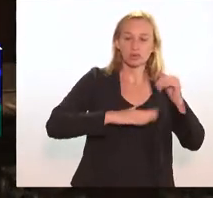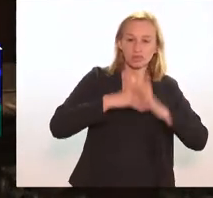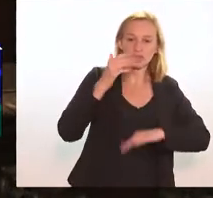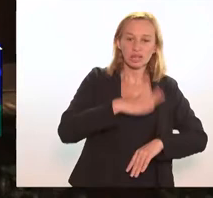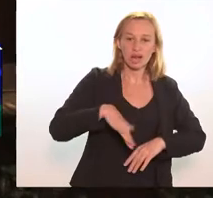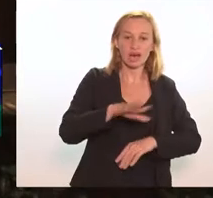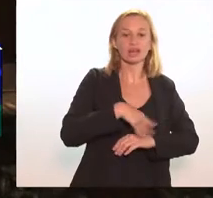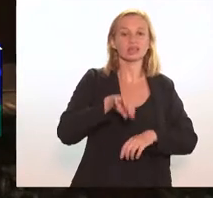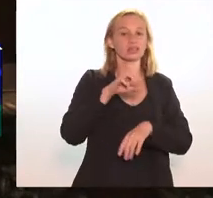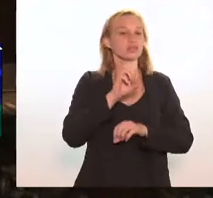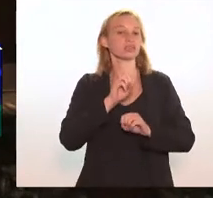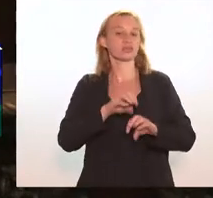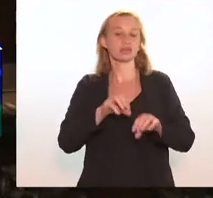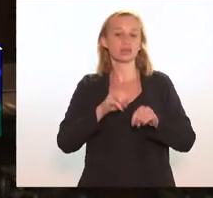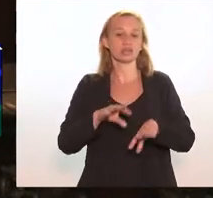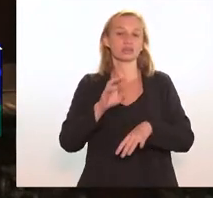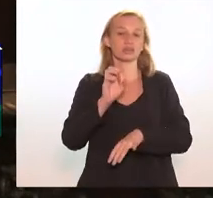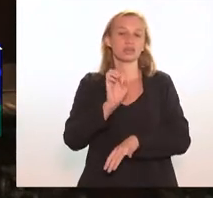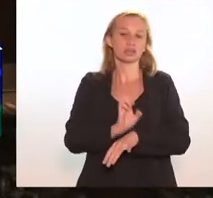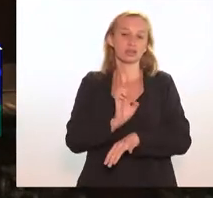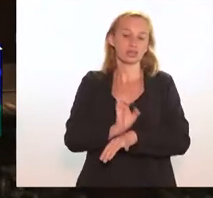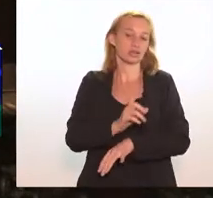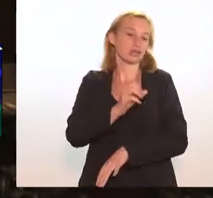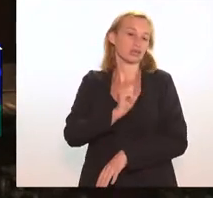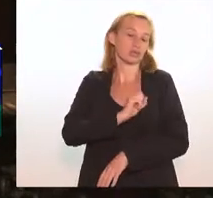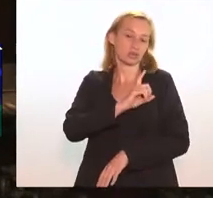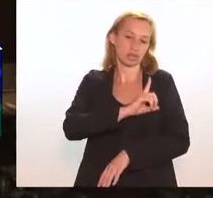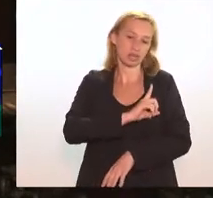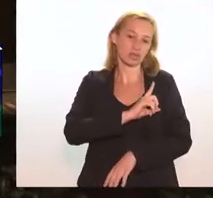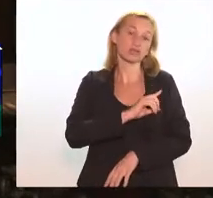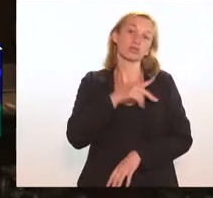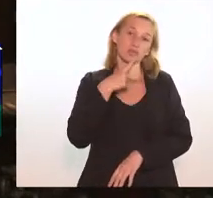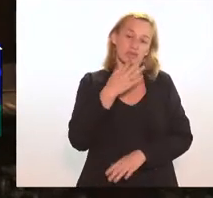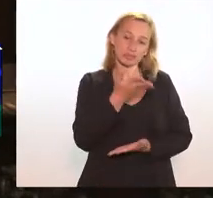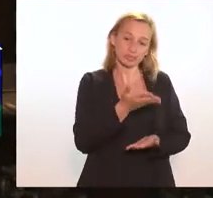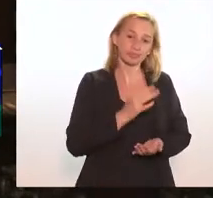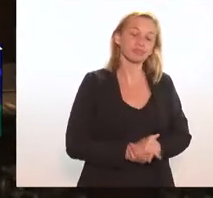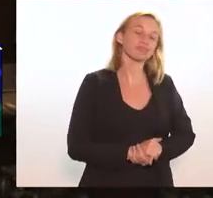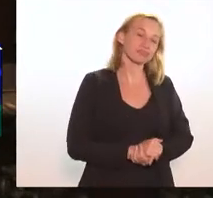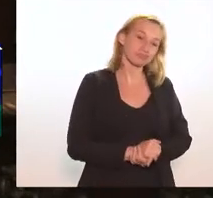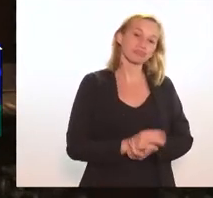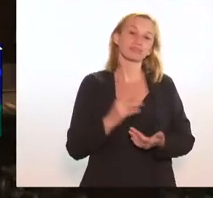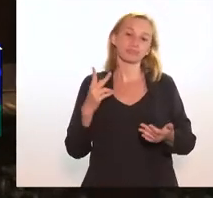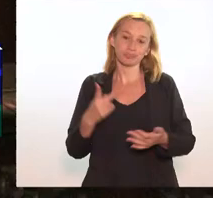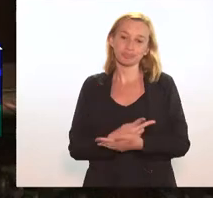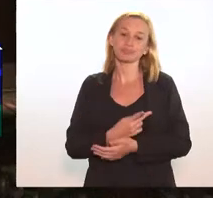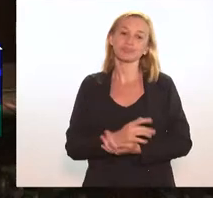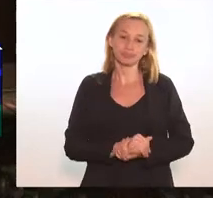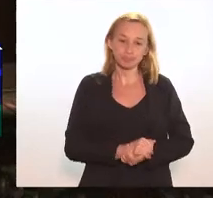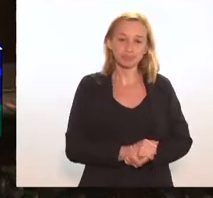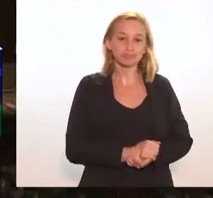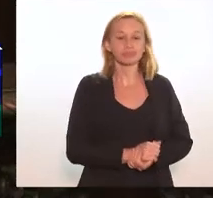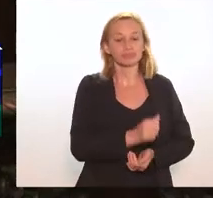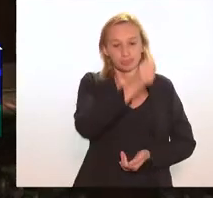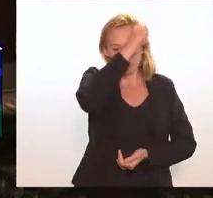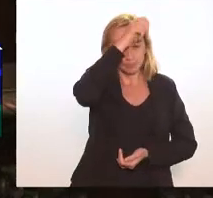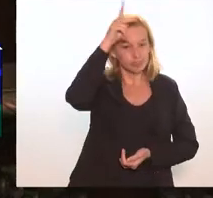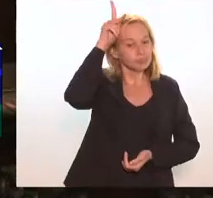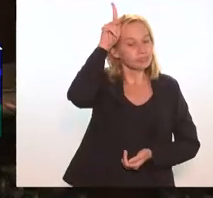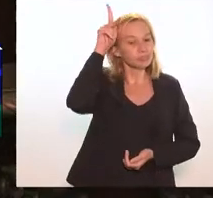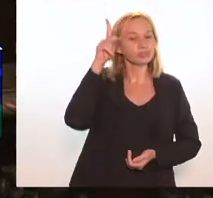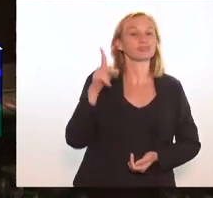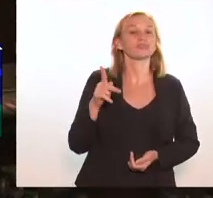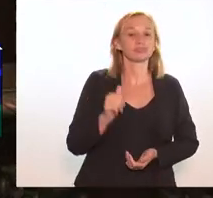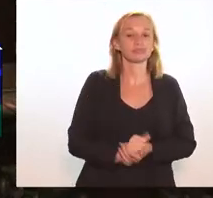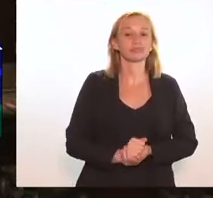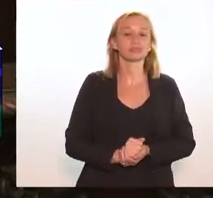da rede municipal de Duque de Caxias a respeito desse tratamento que vem sendo dado pela Prefeitura de Duque de Caxias, pelo